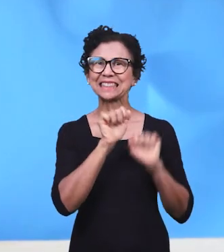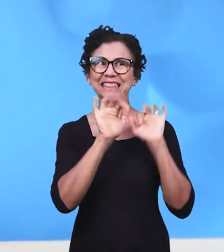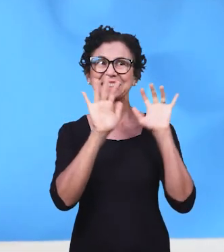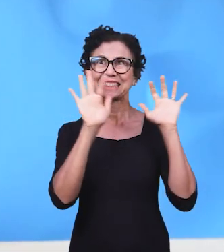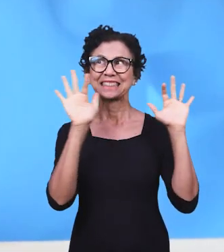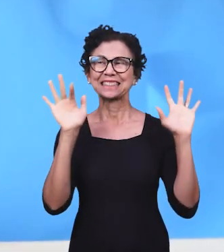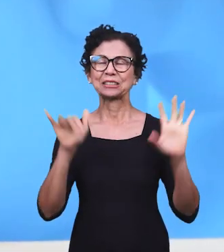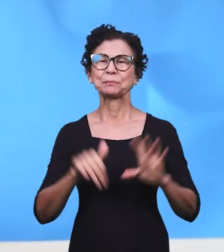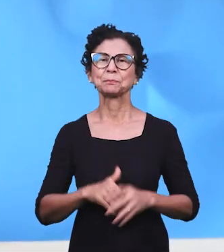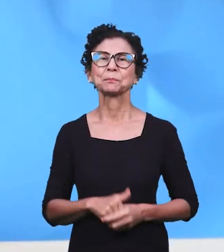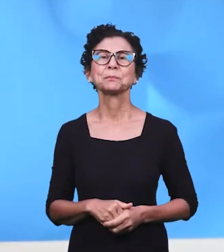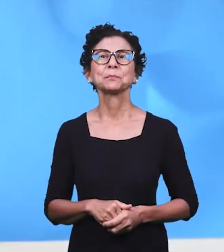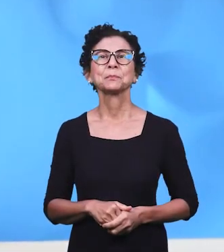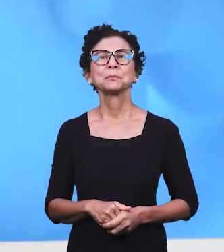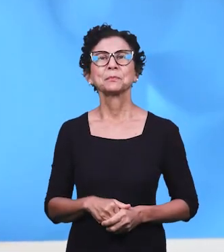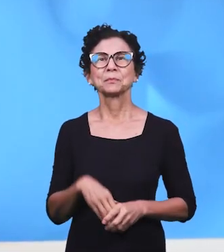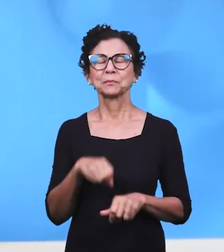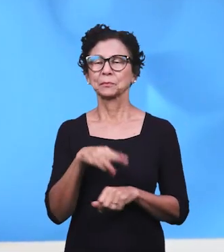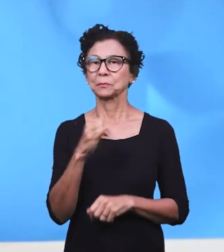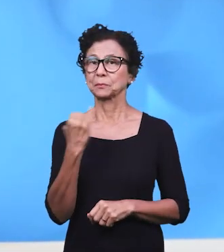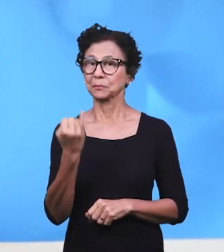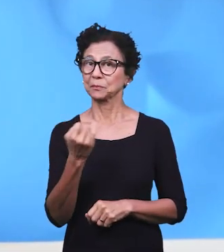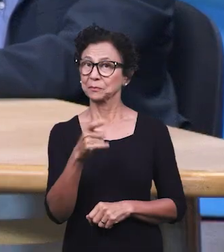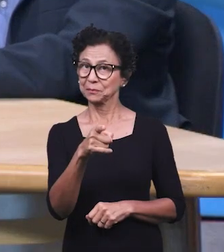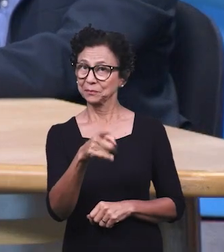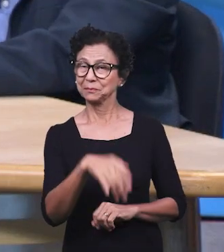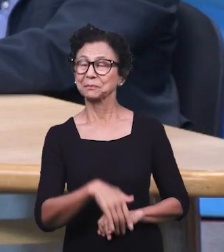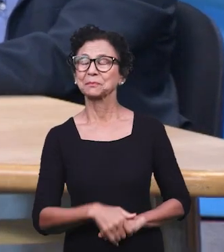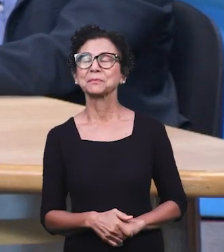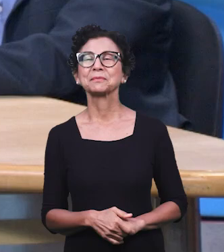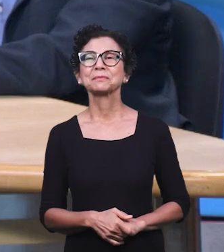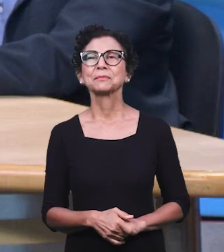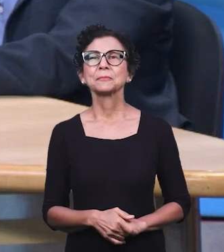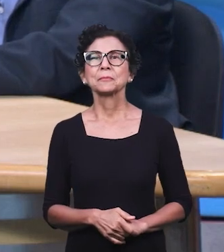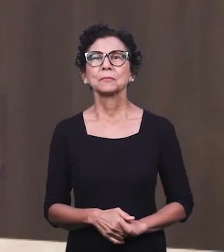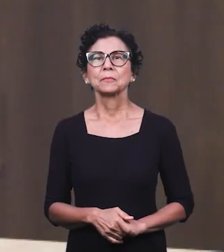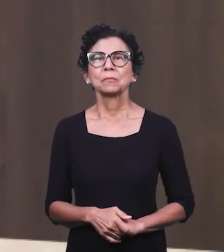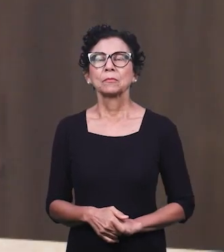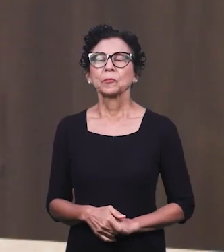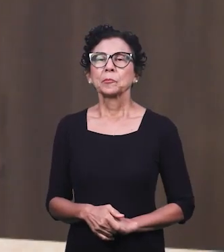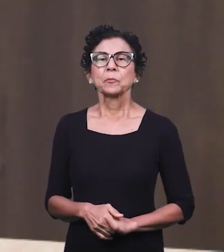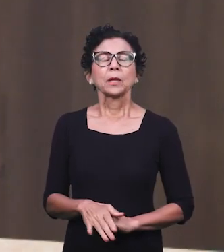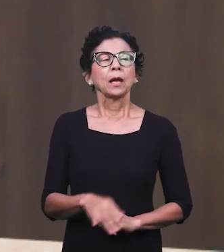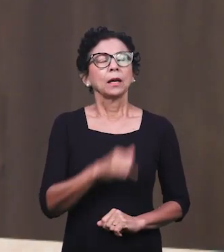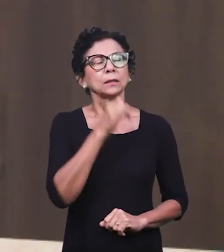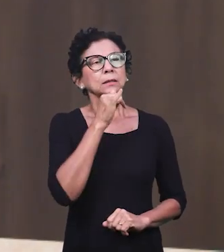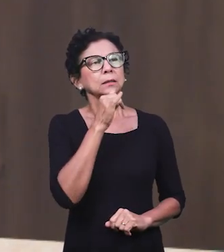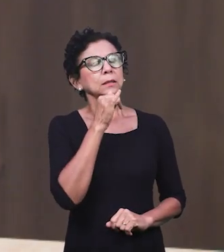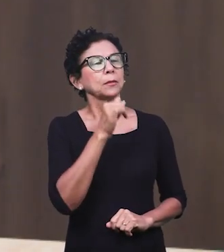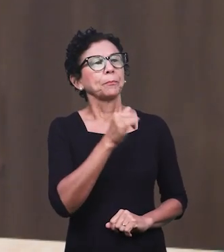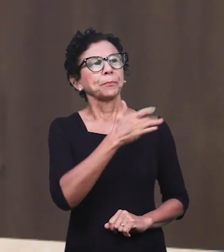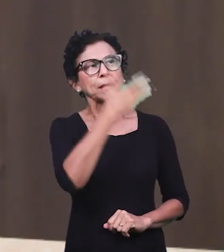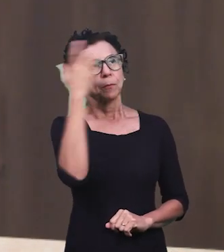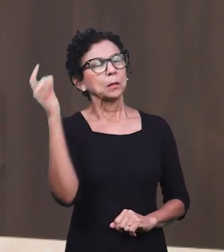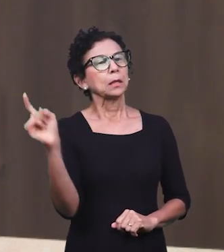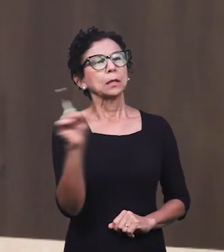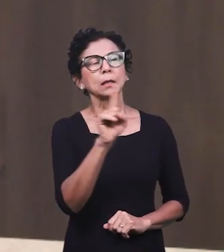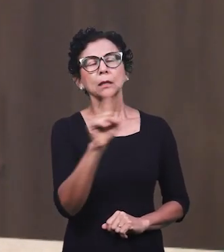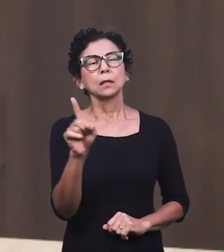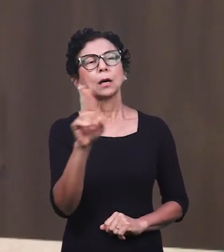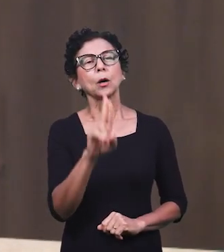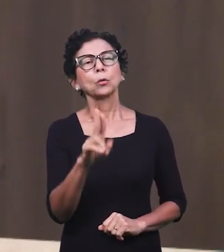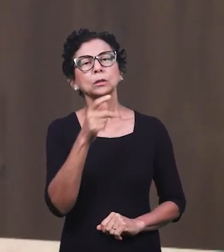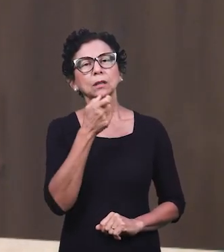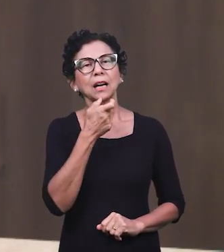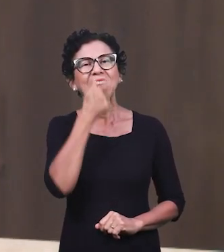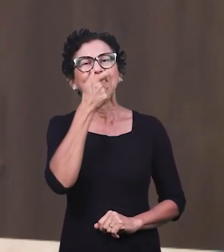também funciona com a prótese. É uma dica importante para você. Então, o cuidado que deve... Mesmo que a pessoa que não usa